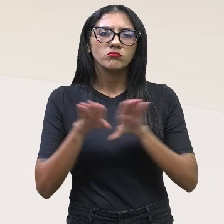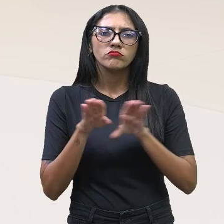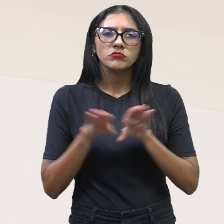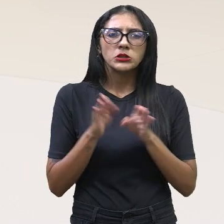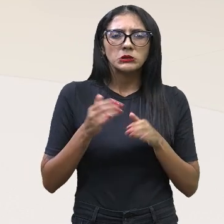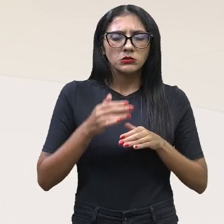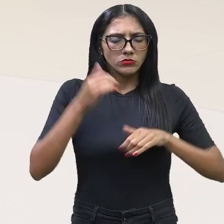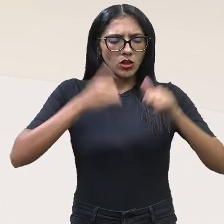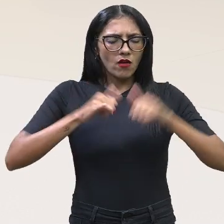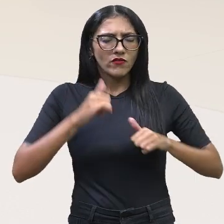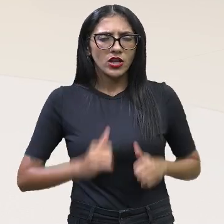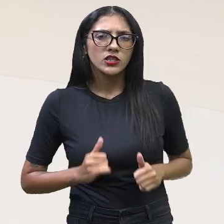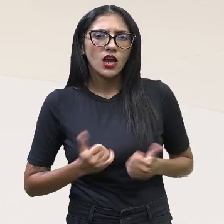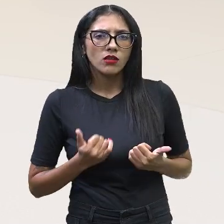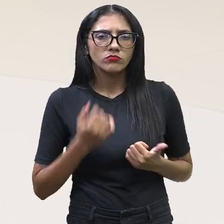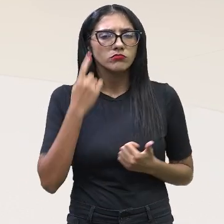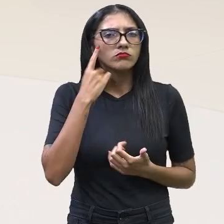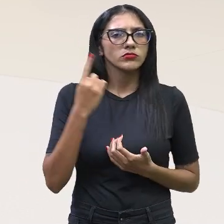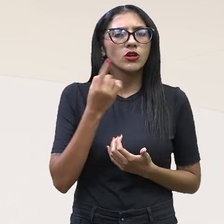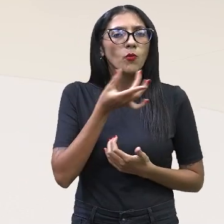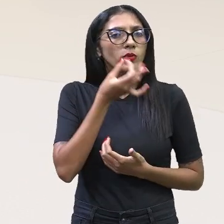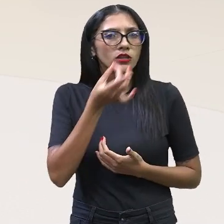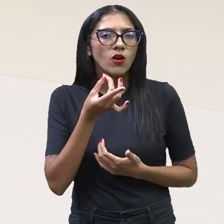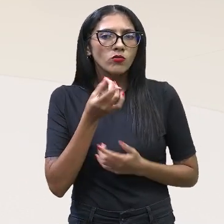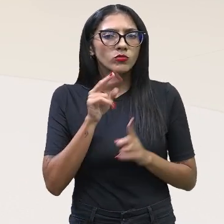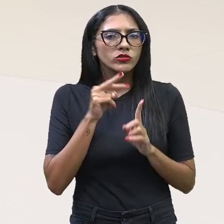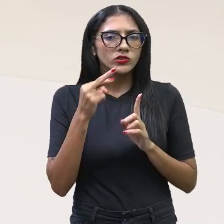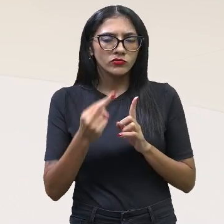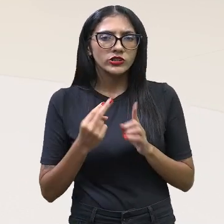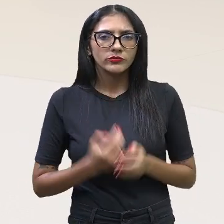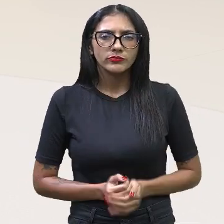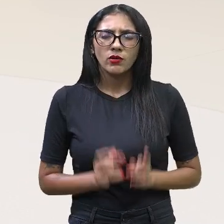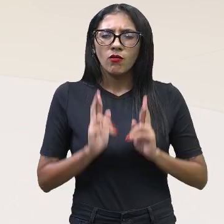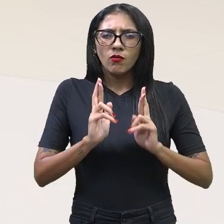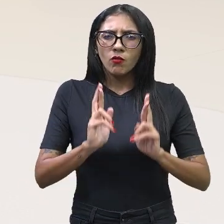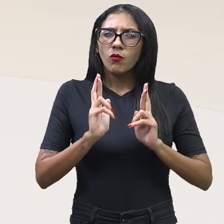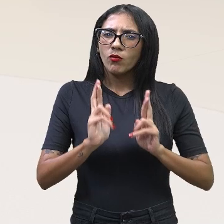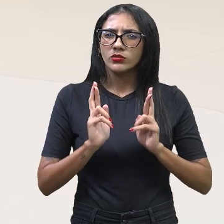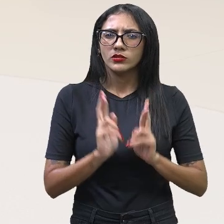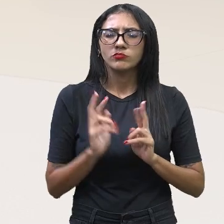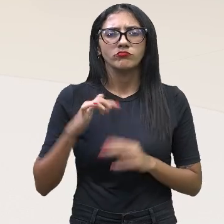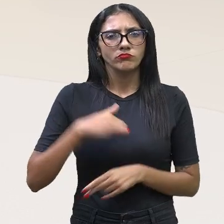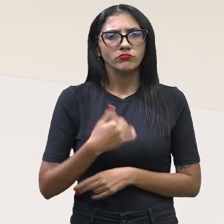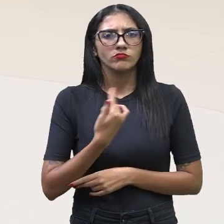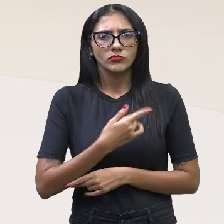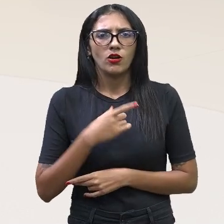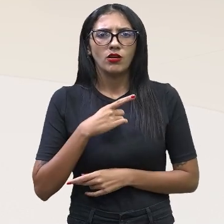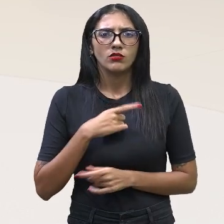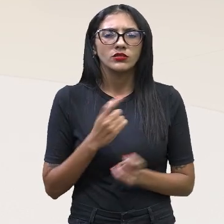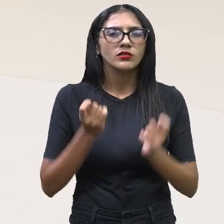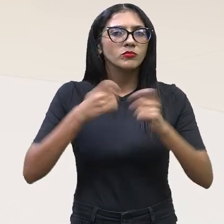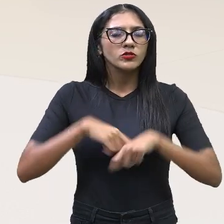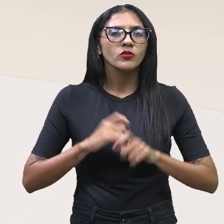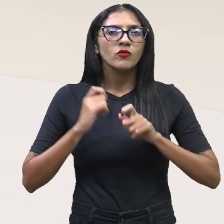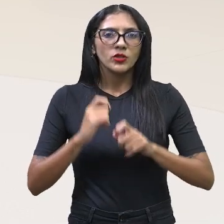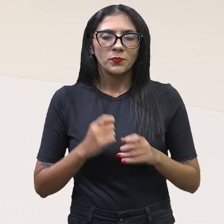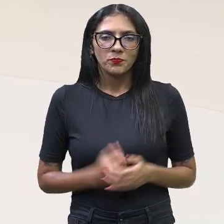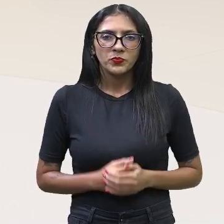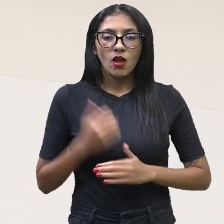a nós mesmos frente a essa temática, com certeza nós estaremos produzindo